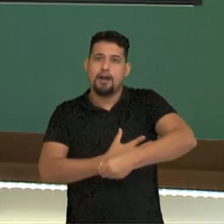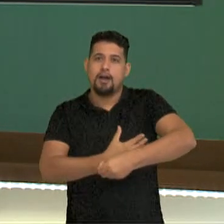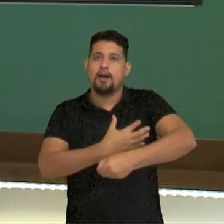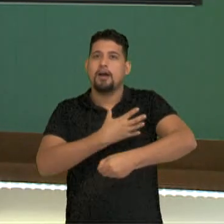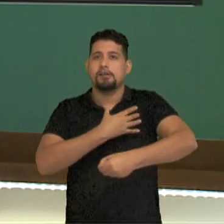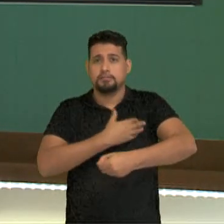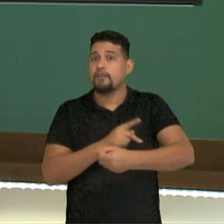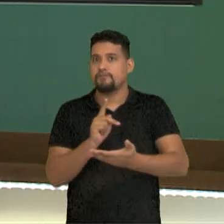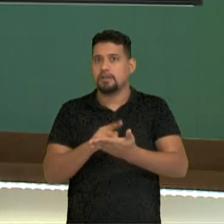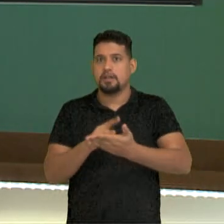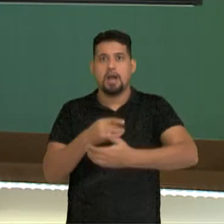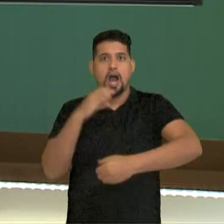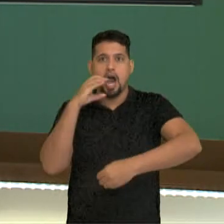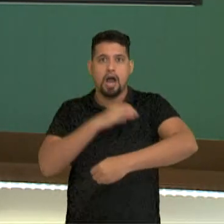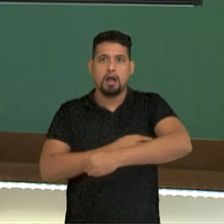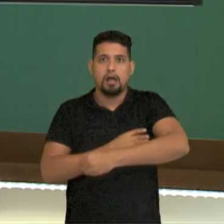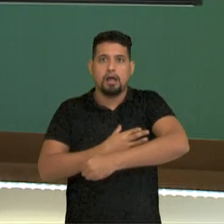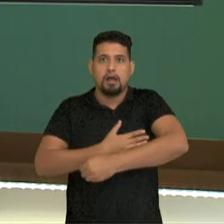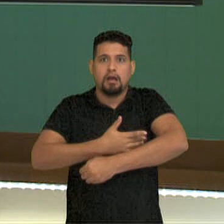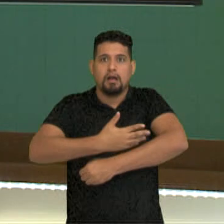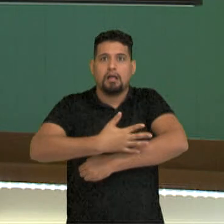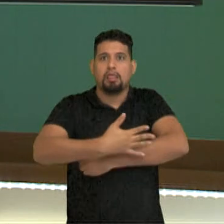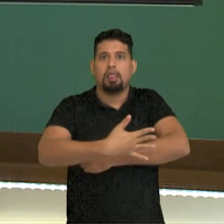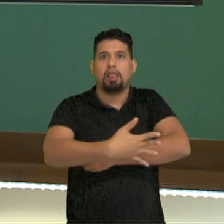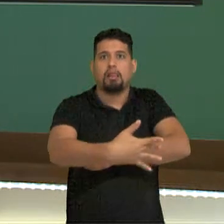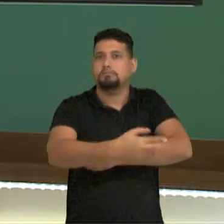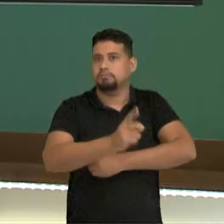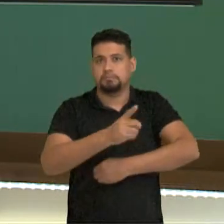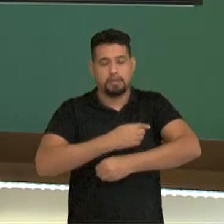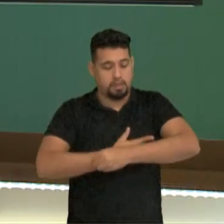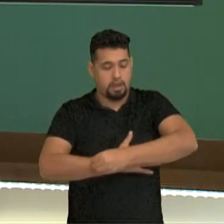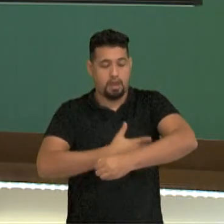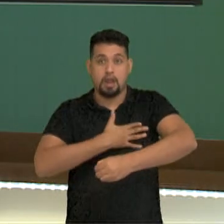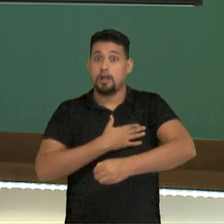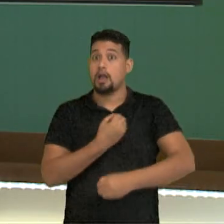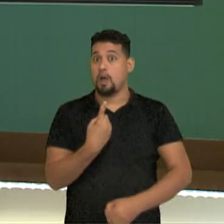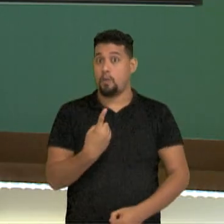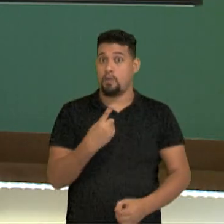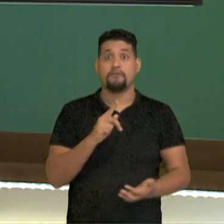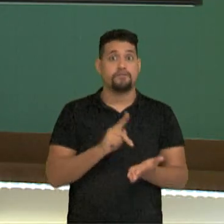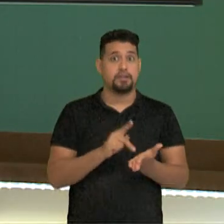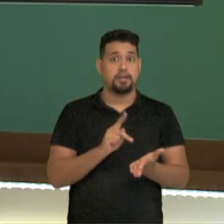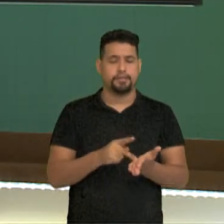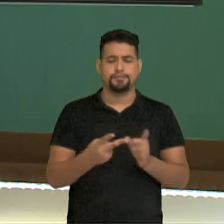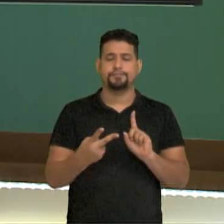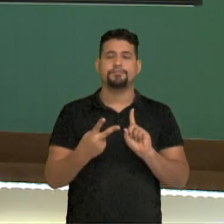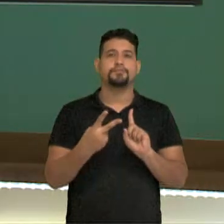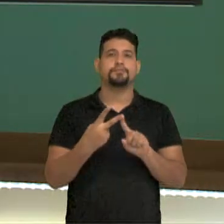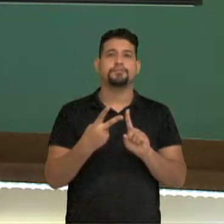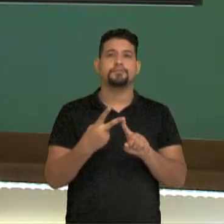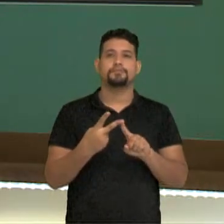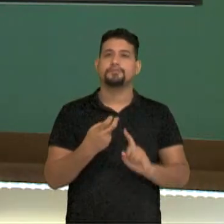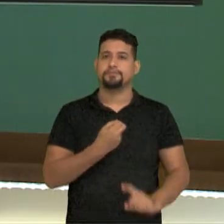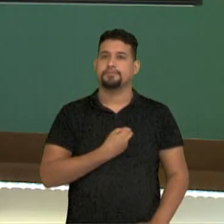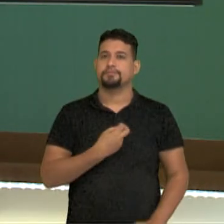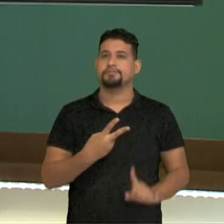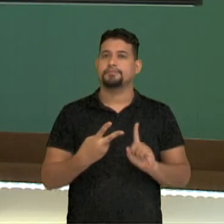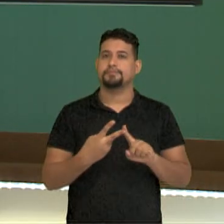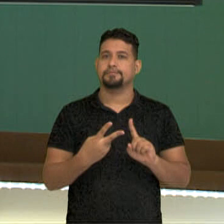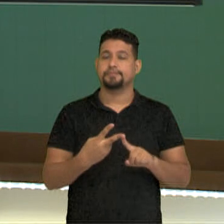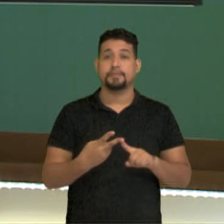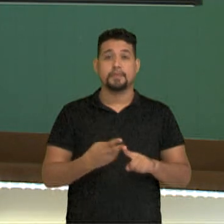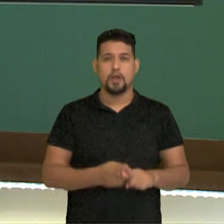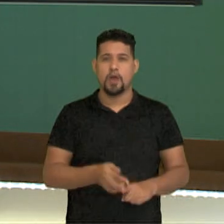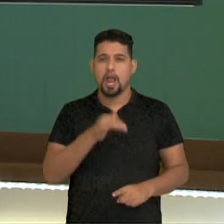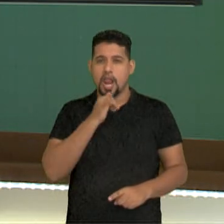pessoal, é verdade? Concorda comigo que é verdade? Então, a 1 é verdadeira. A 2. Nos isolantes, os